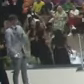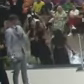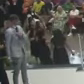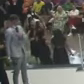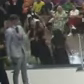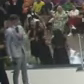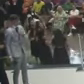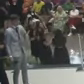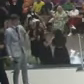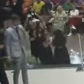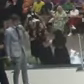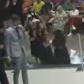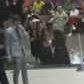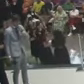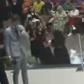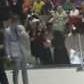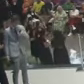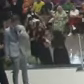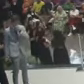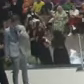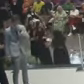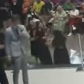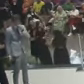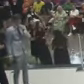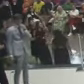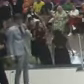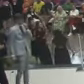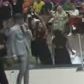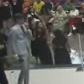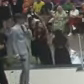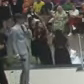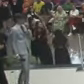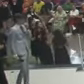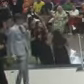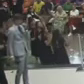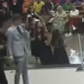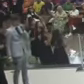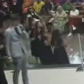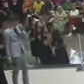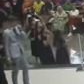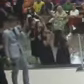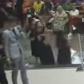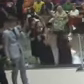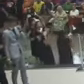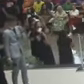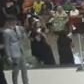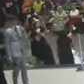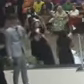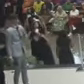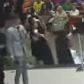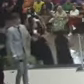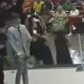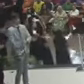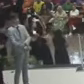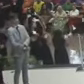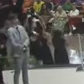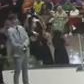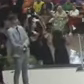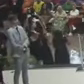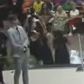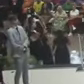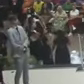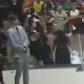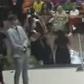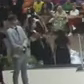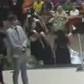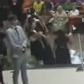longevidade. Não só o Senhor, mas a sua muito digna esposa, ao Silas, filho, bom vê-los